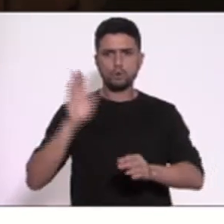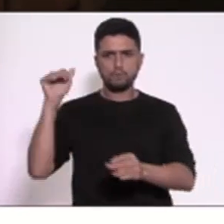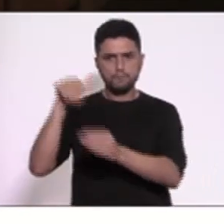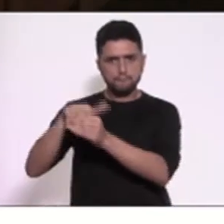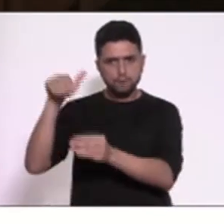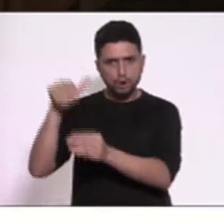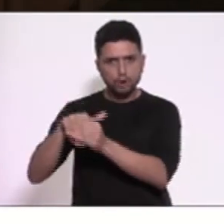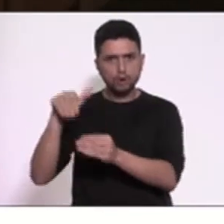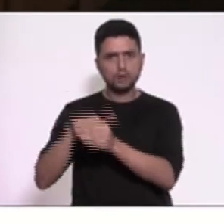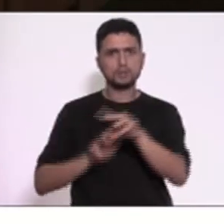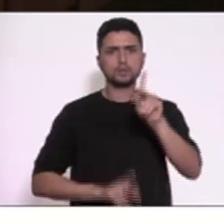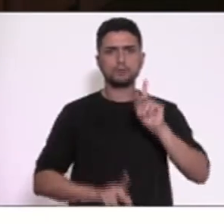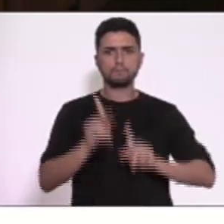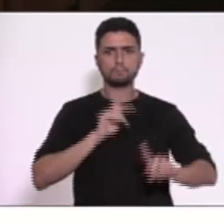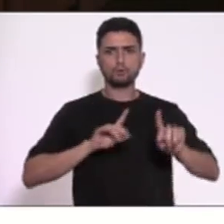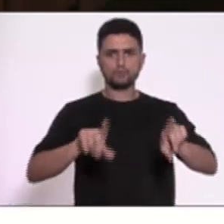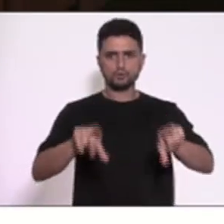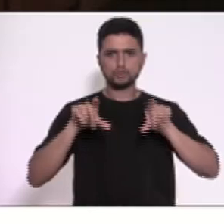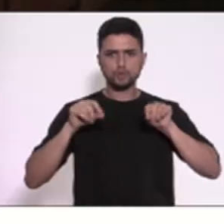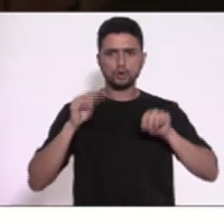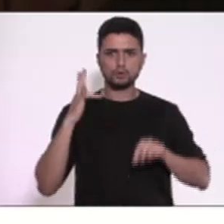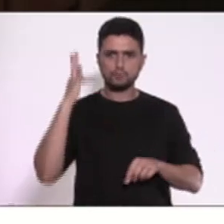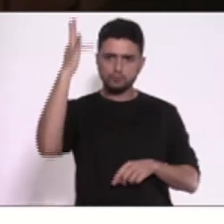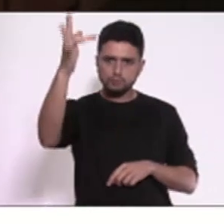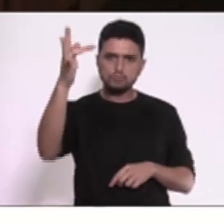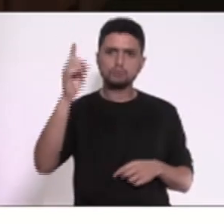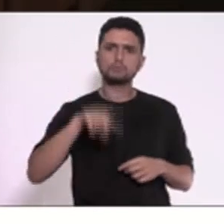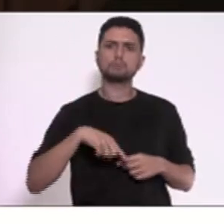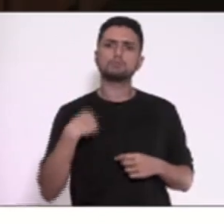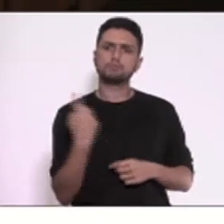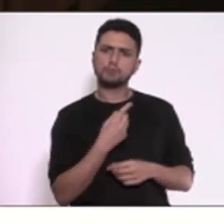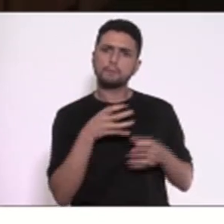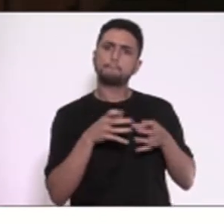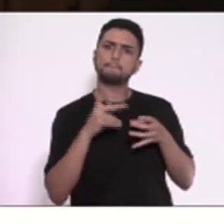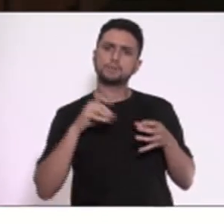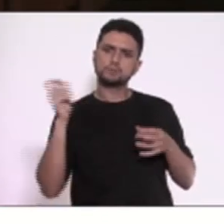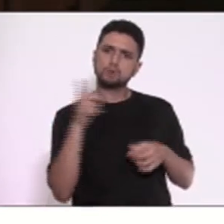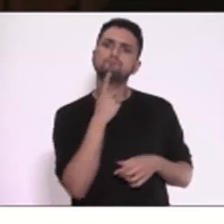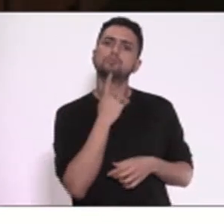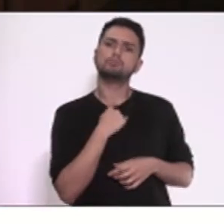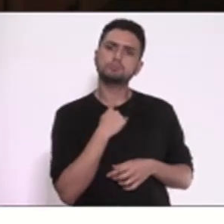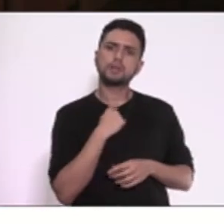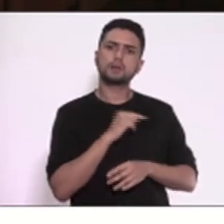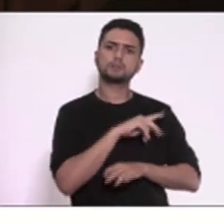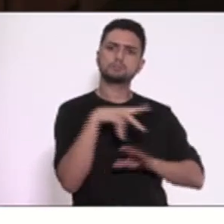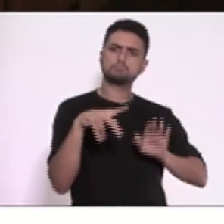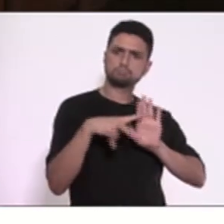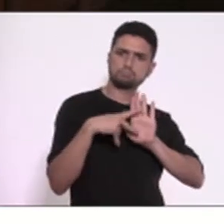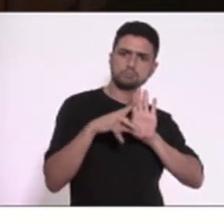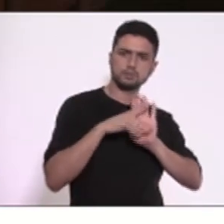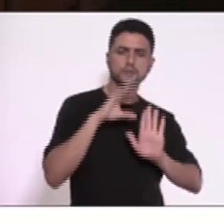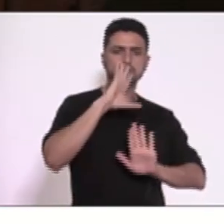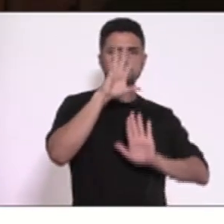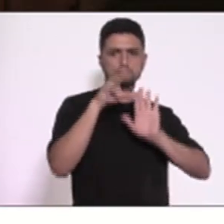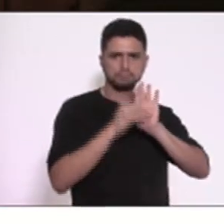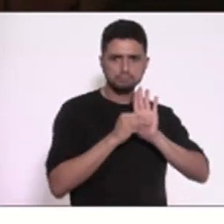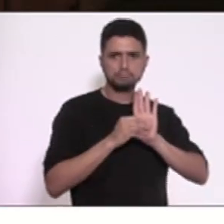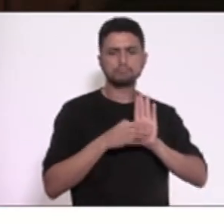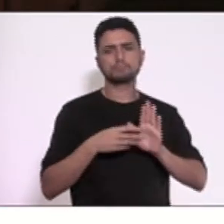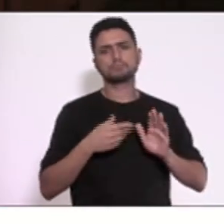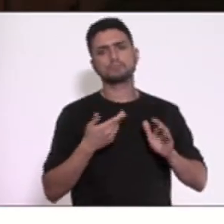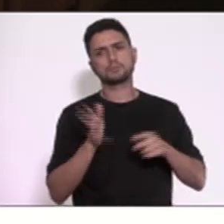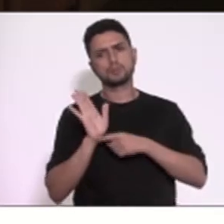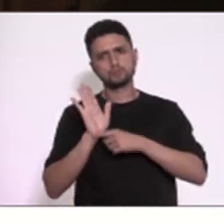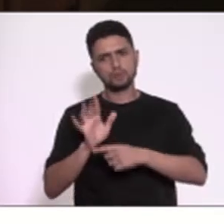urna, com o povo decidindo o seu futuro. É essas emendas que o pessoal trouxe para contribuir com o debate que hoje nos assola, que é